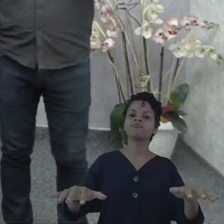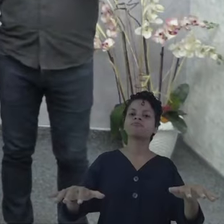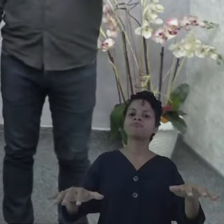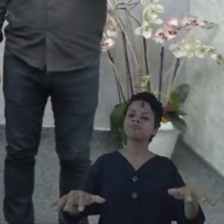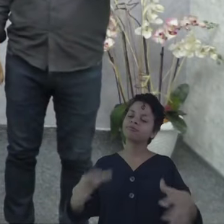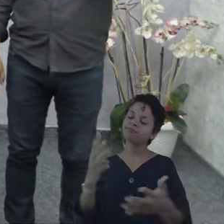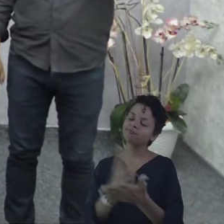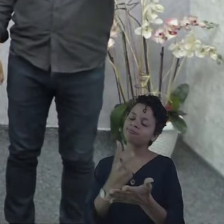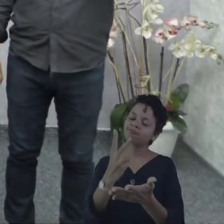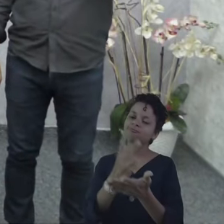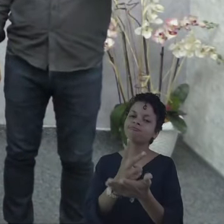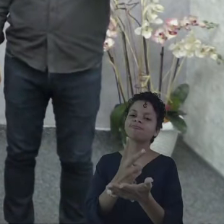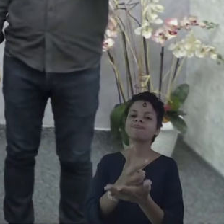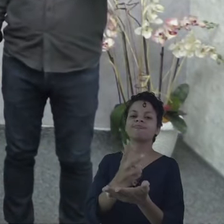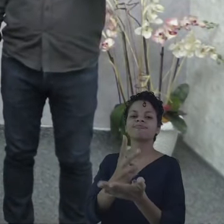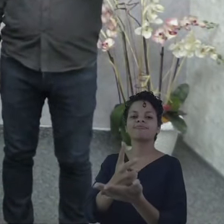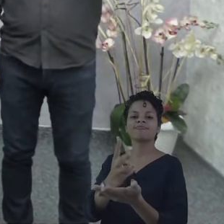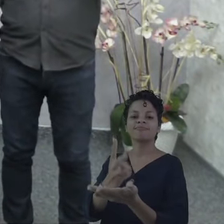soberano.